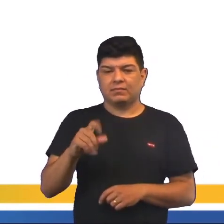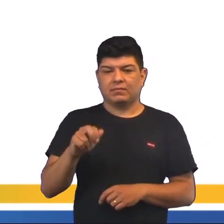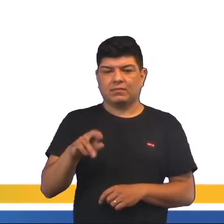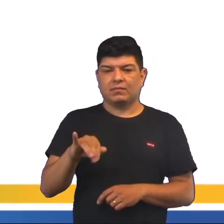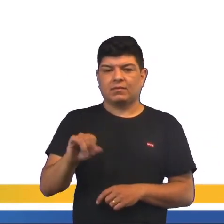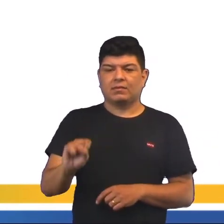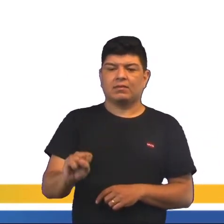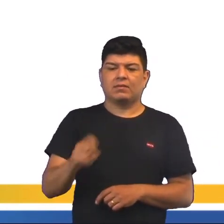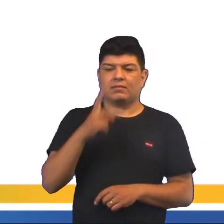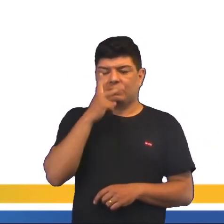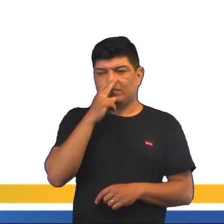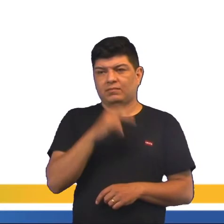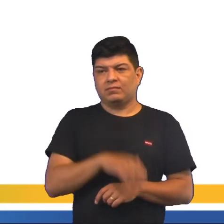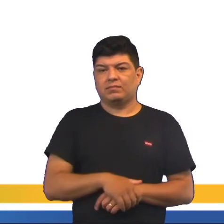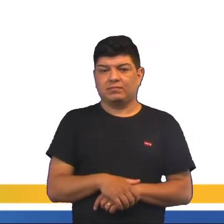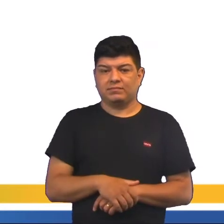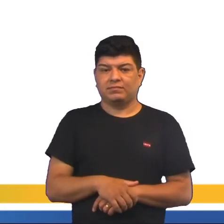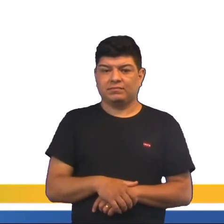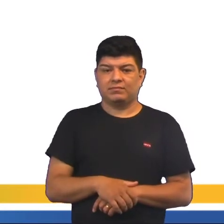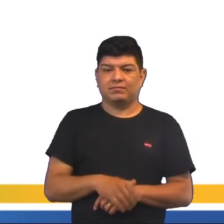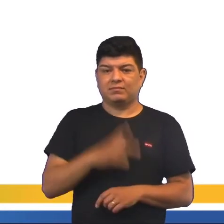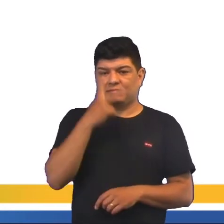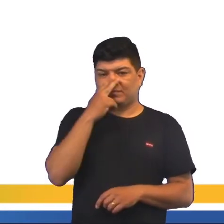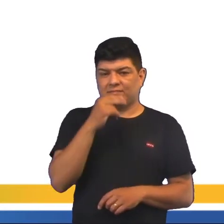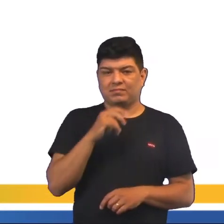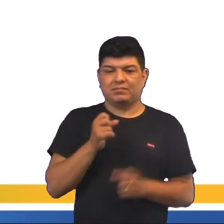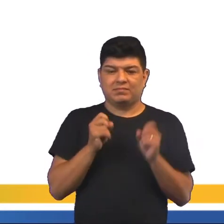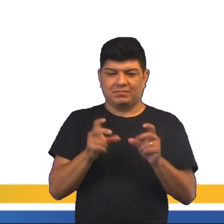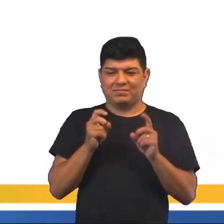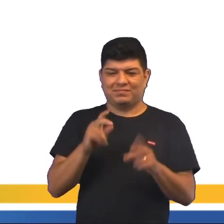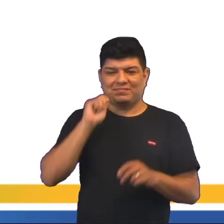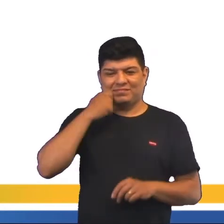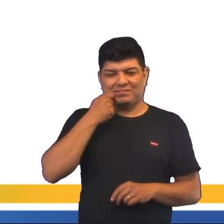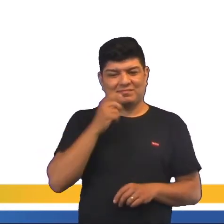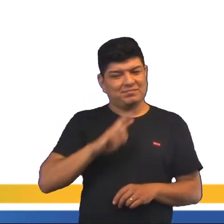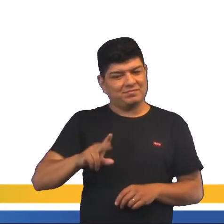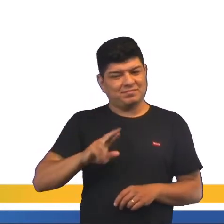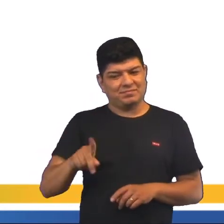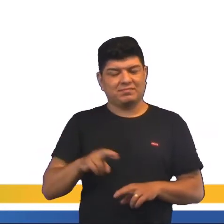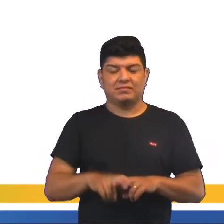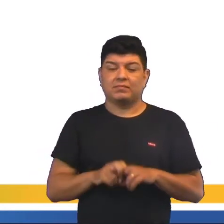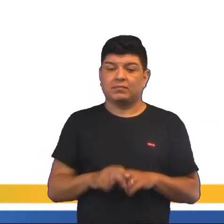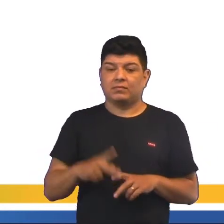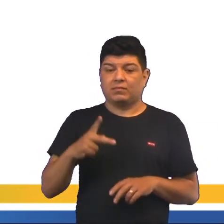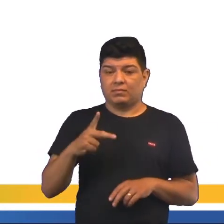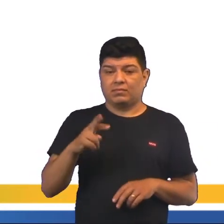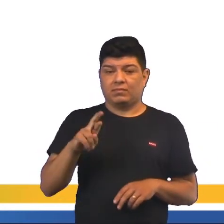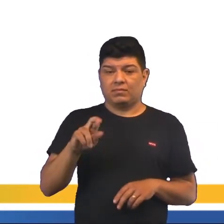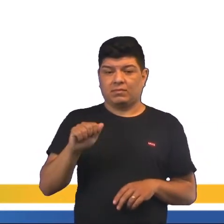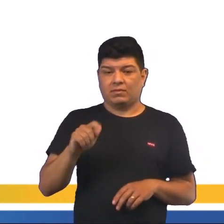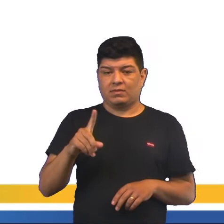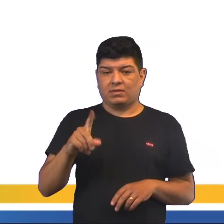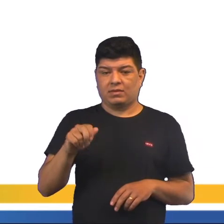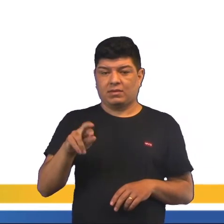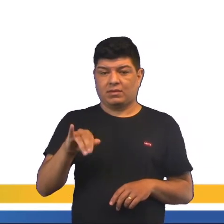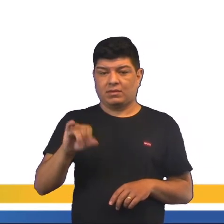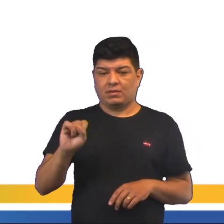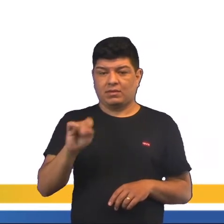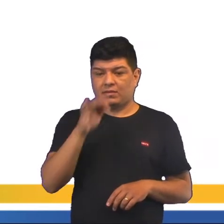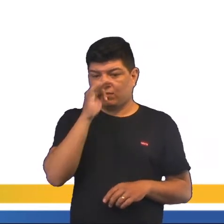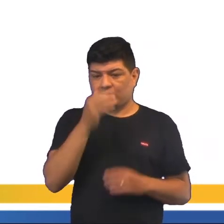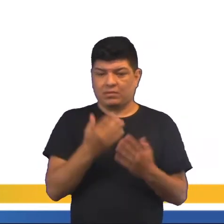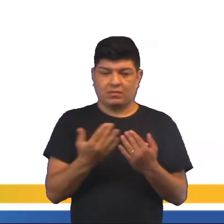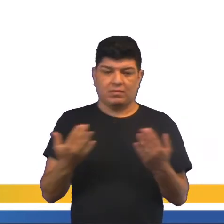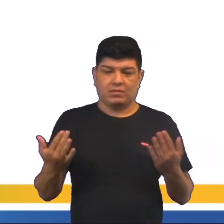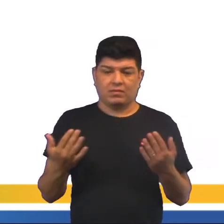nome parece a entonação de padaria. Pradaria é um nome assim que é um tipo de